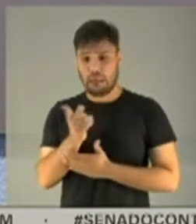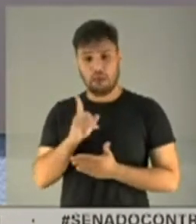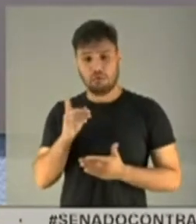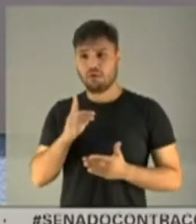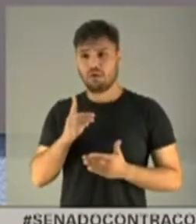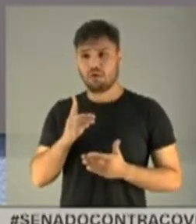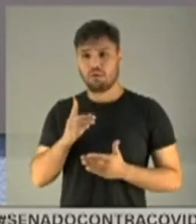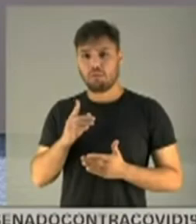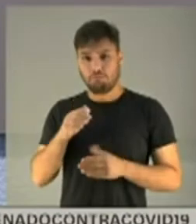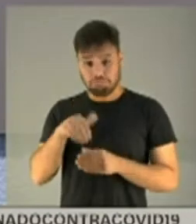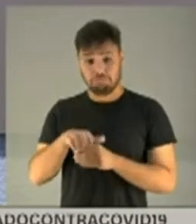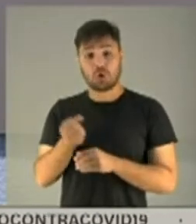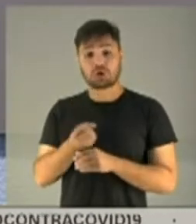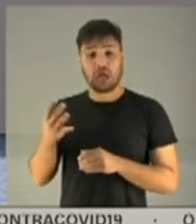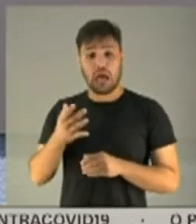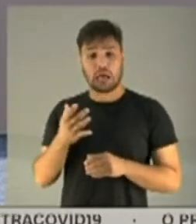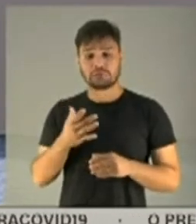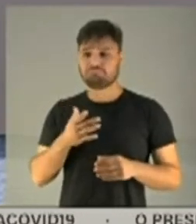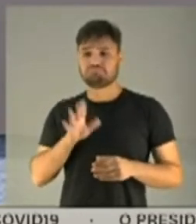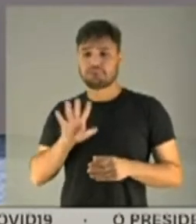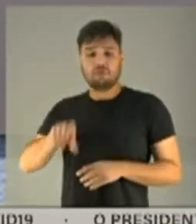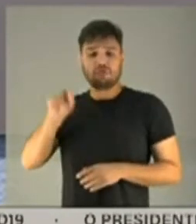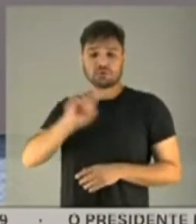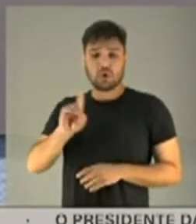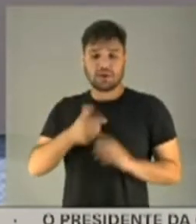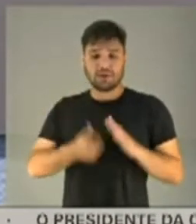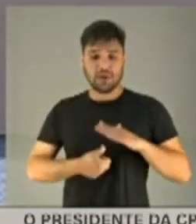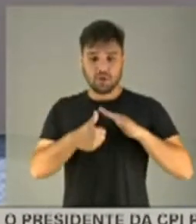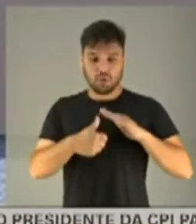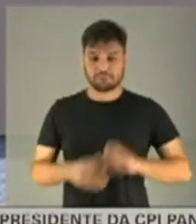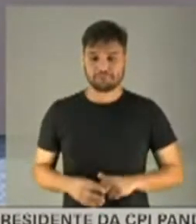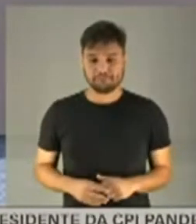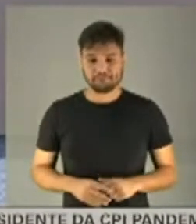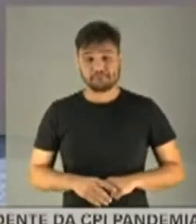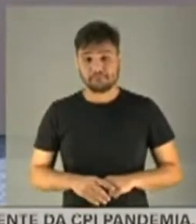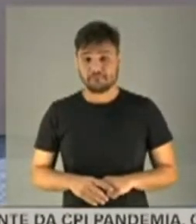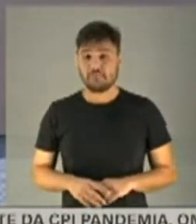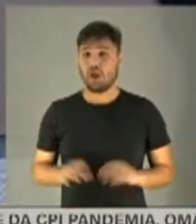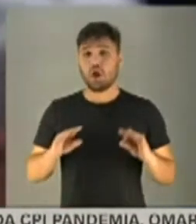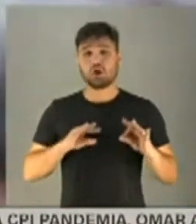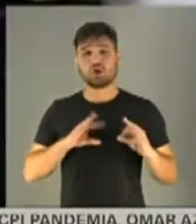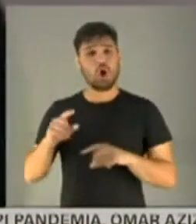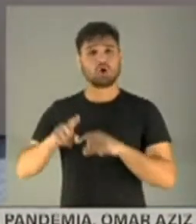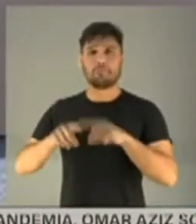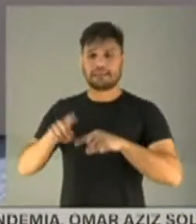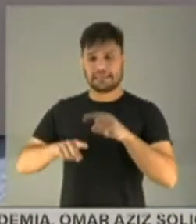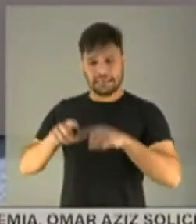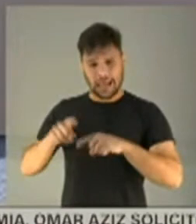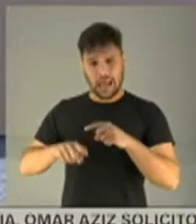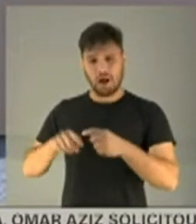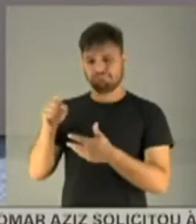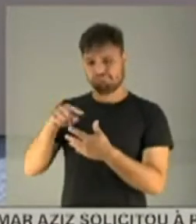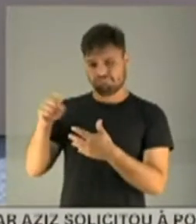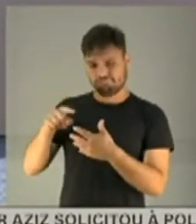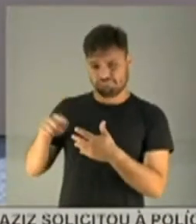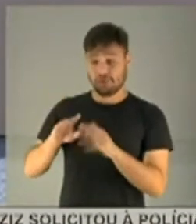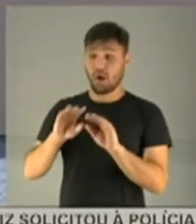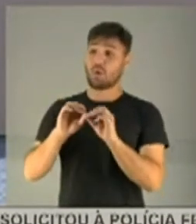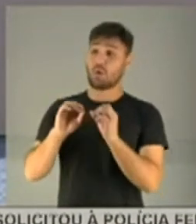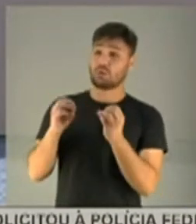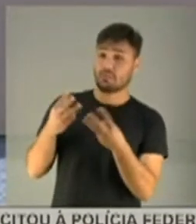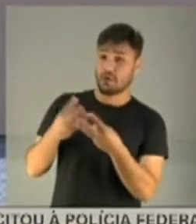democrático. Queria também fazer uma manifestação de que todo o material que eu vou apresentar, tanto os